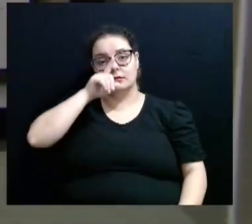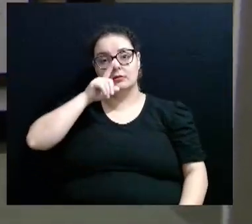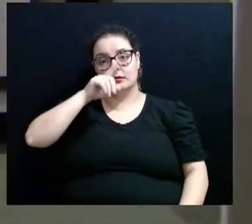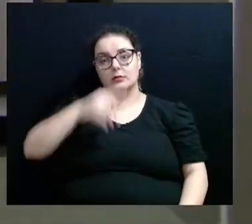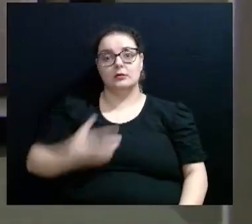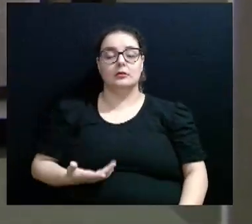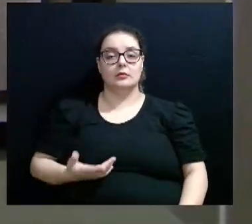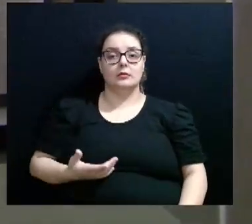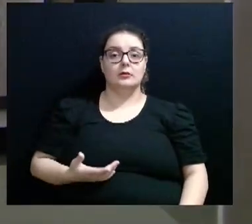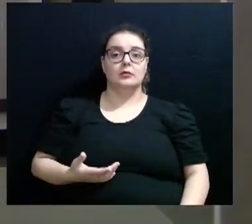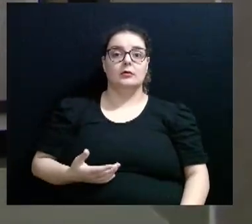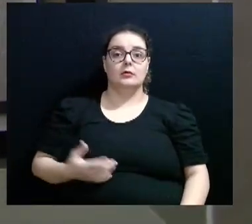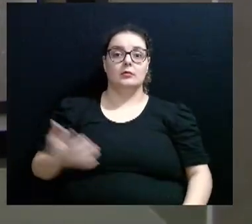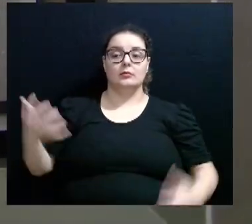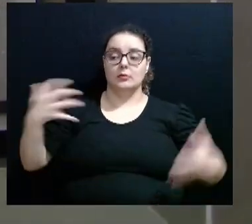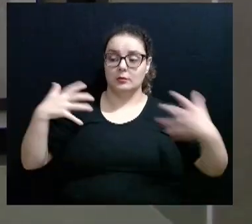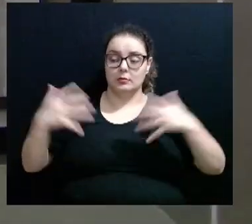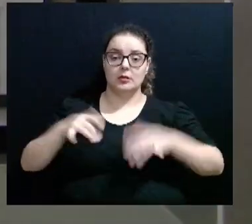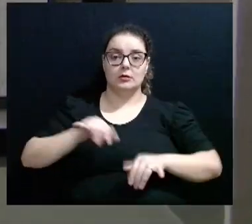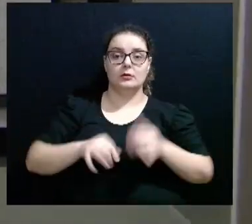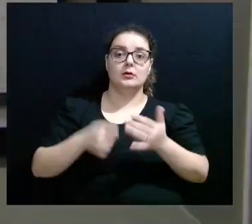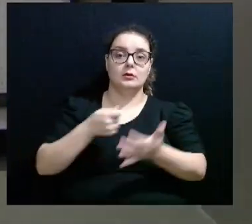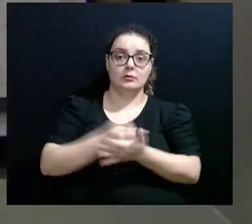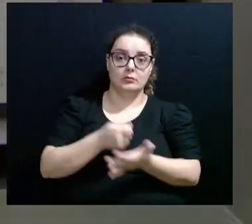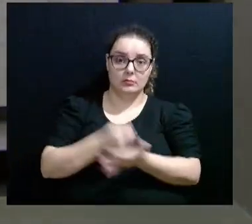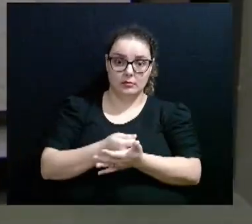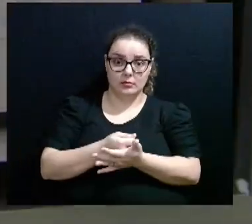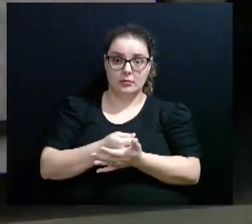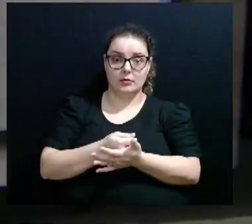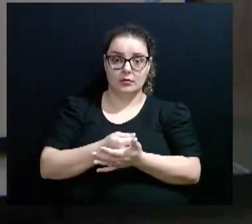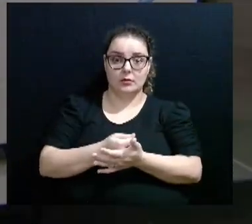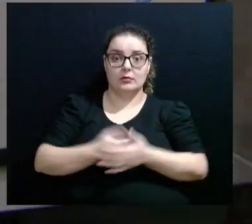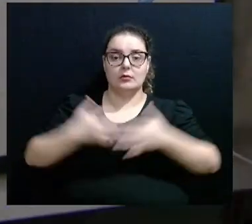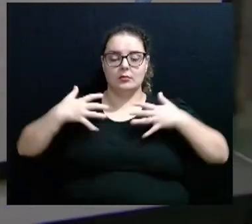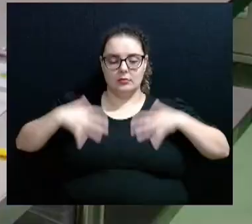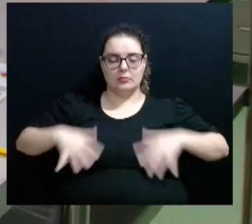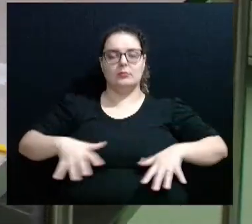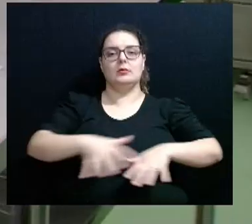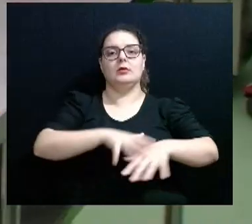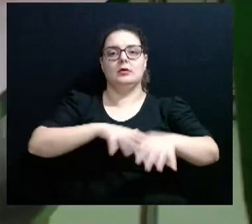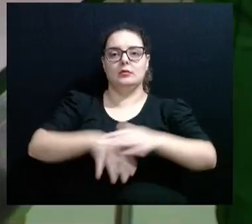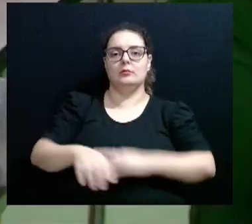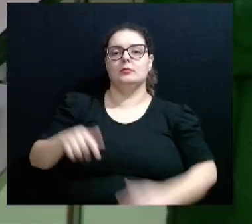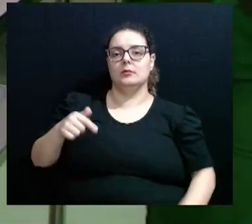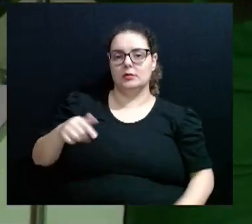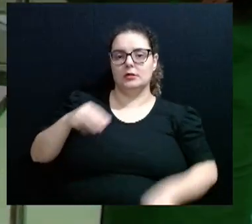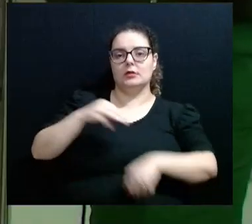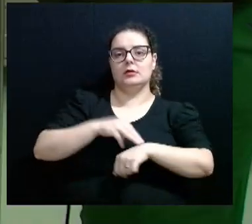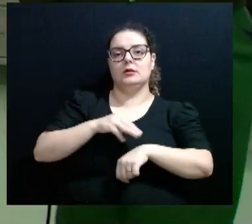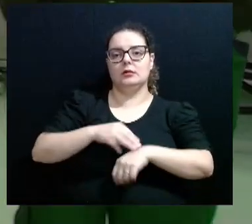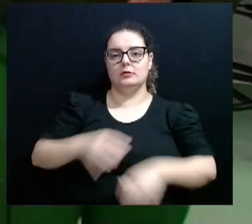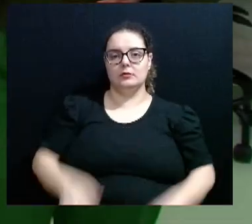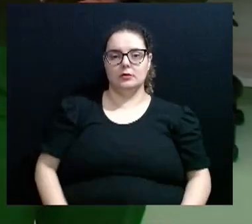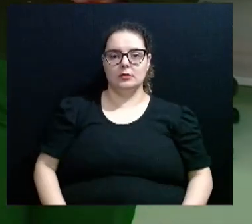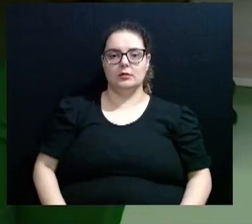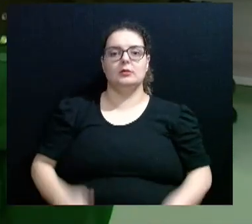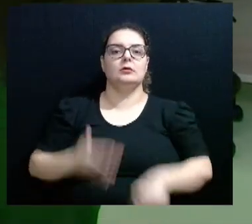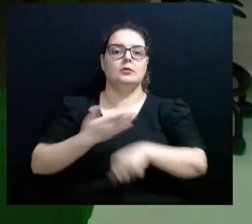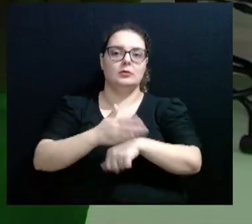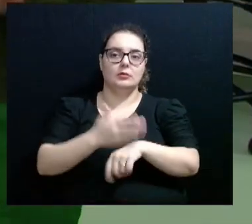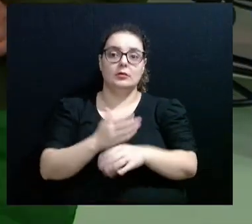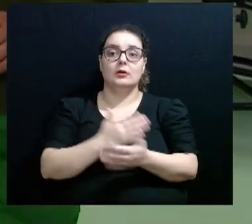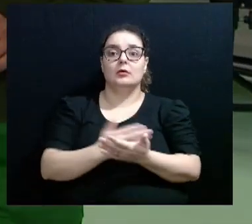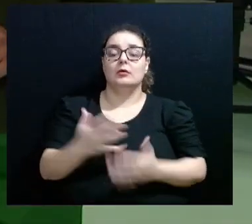banho químico obrigatório, ainda com um macacão, por cerca de 7 minutos. O treinamento começa de uma forma lúdica,